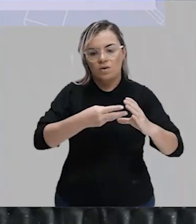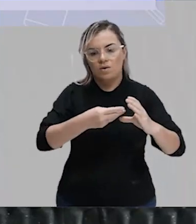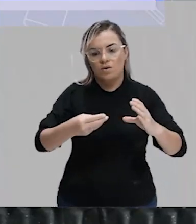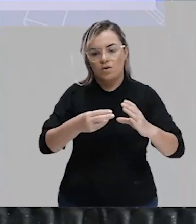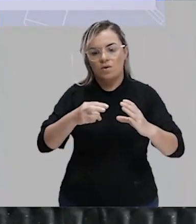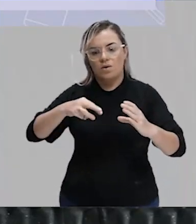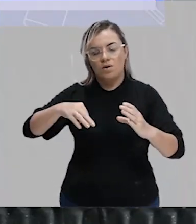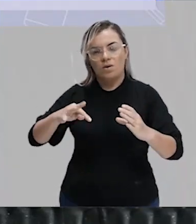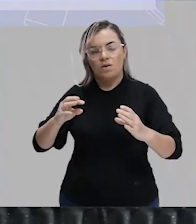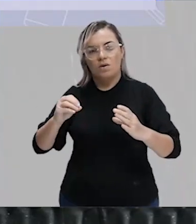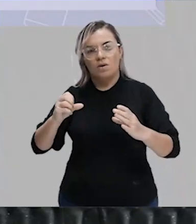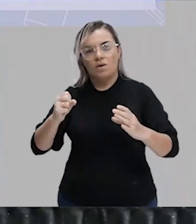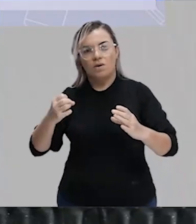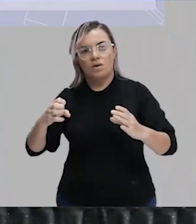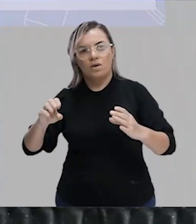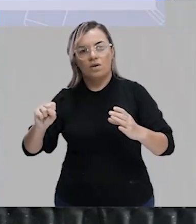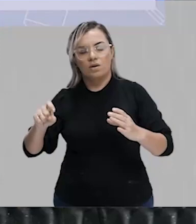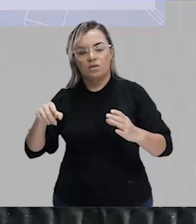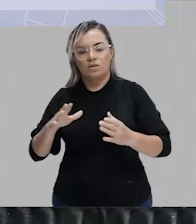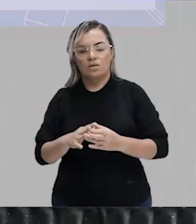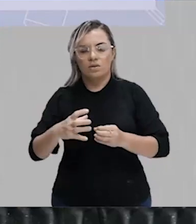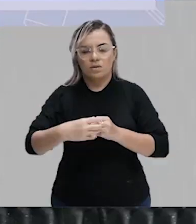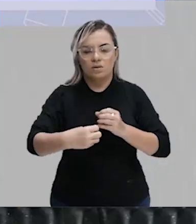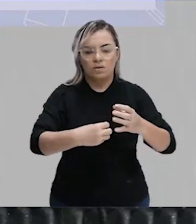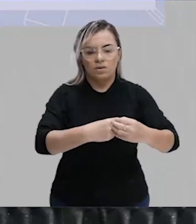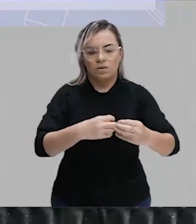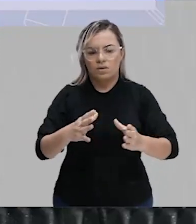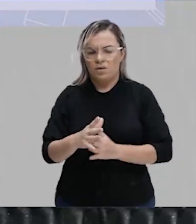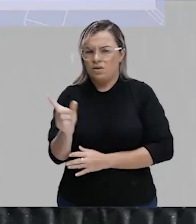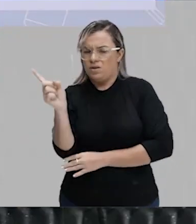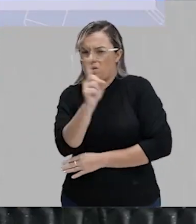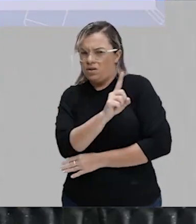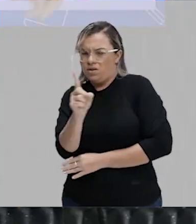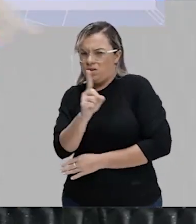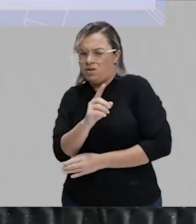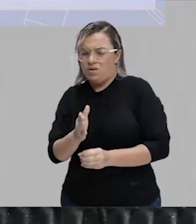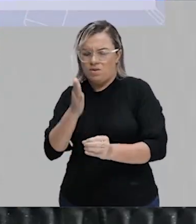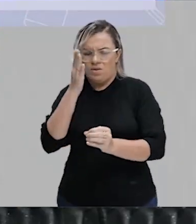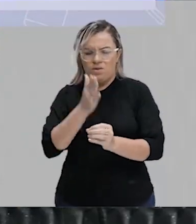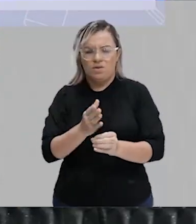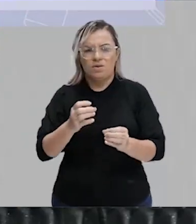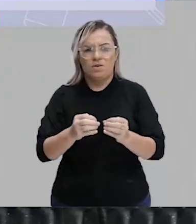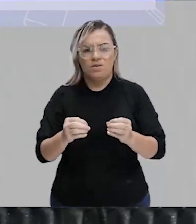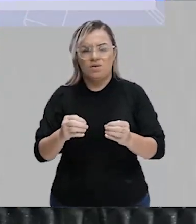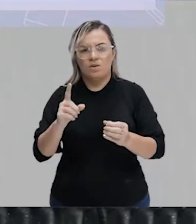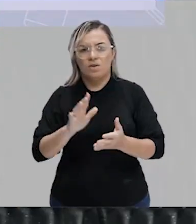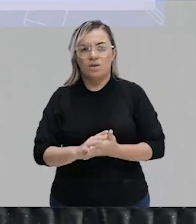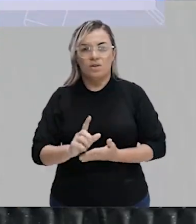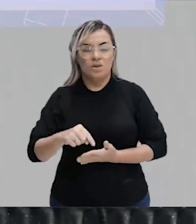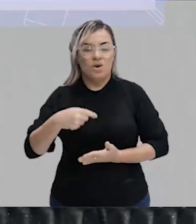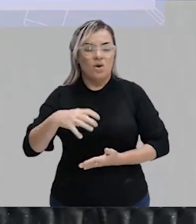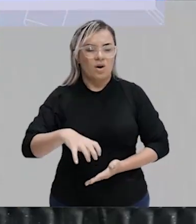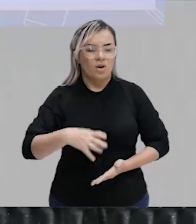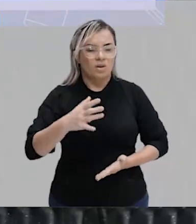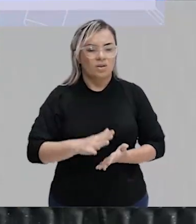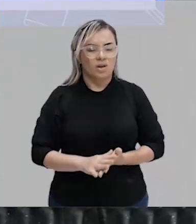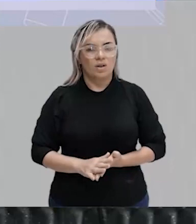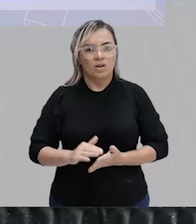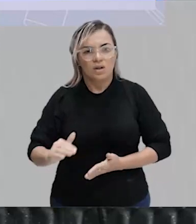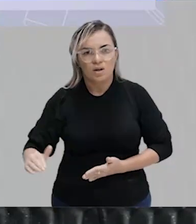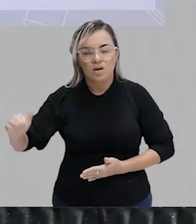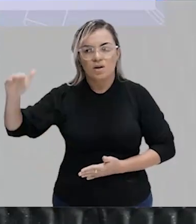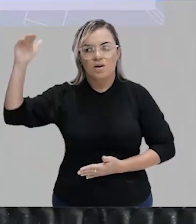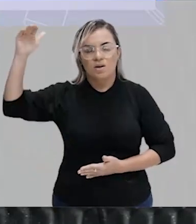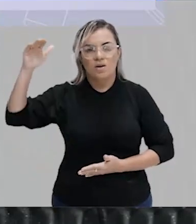de divisões da meiose, tá? A meiose ela só vai acontecer quando o indivíduo estiver adulto para ele